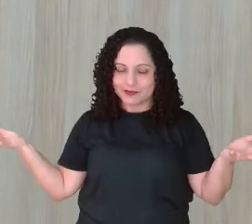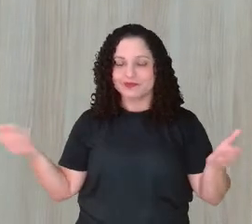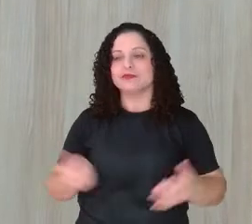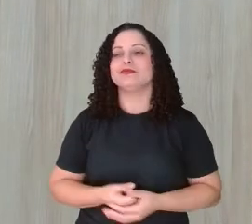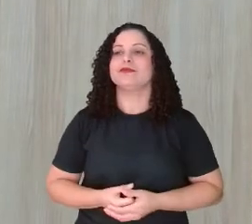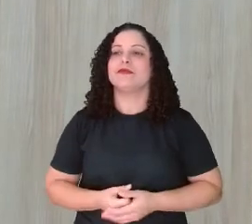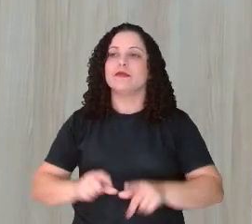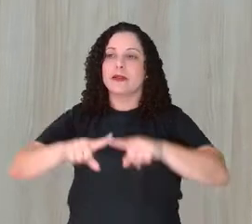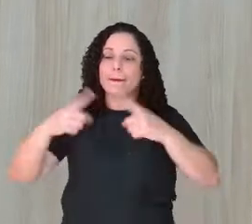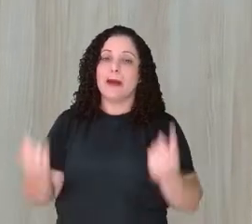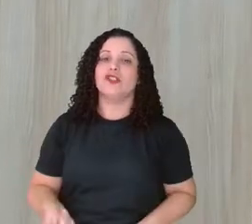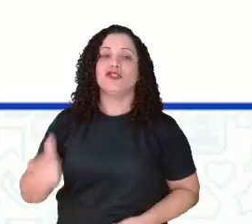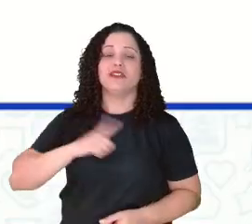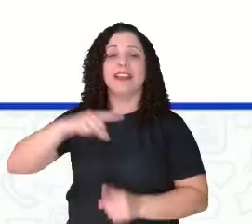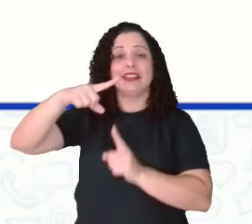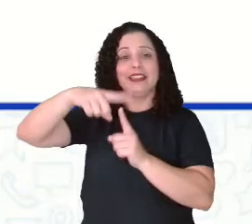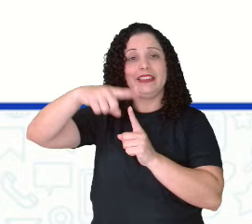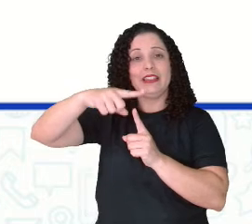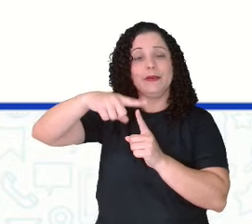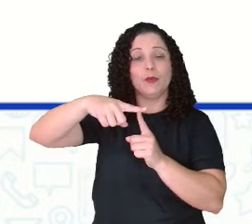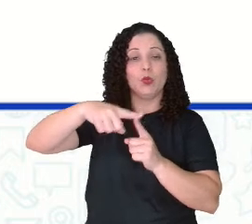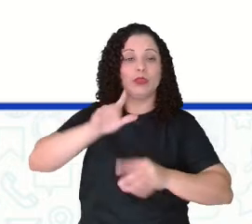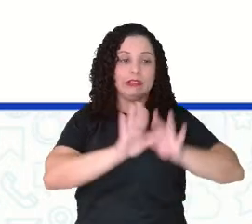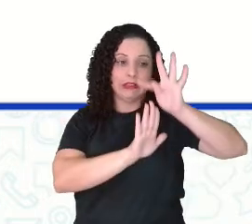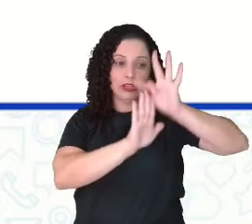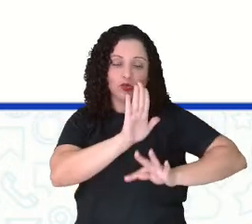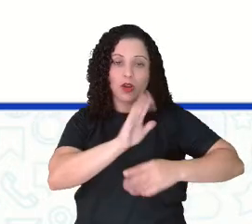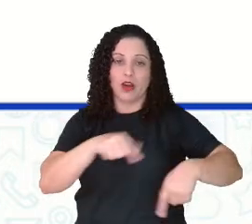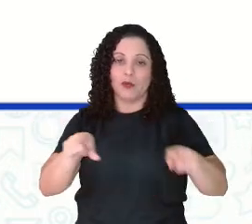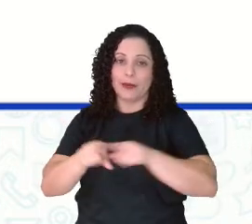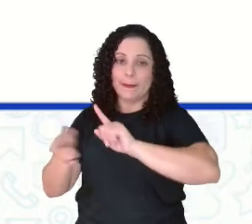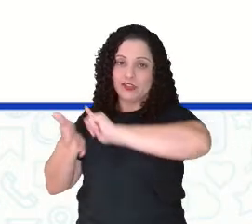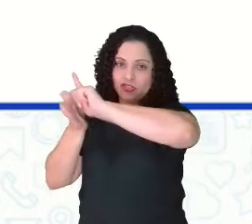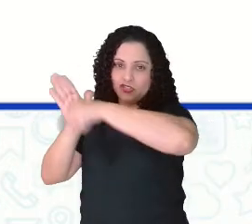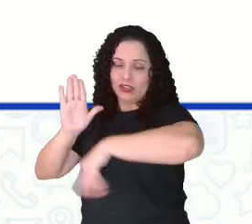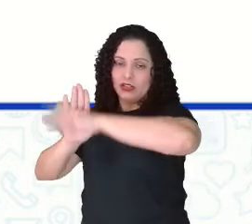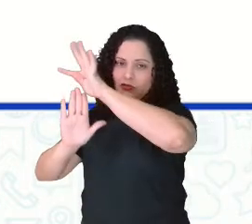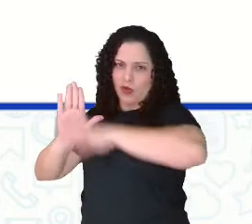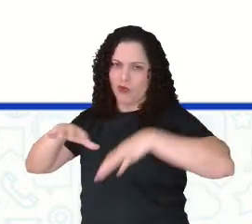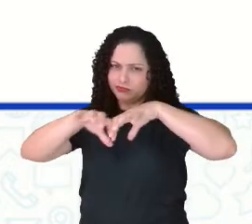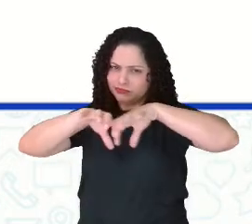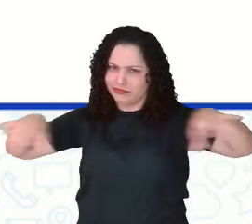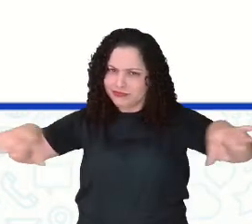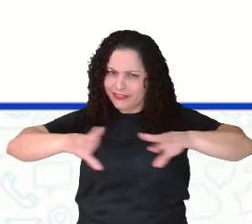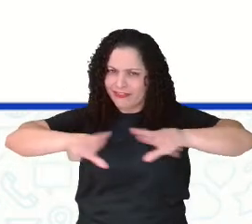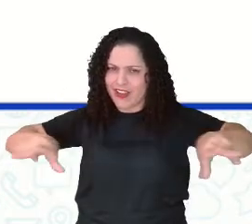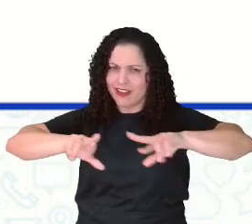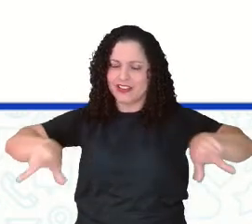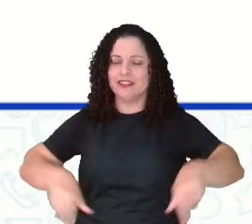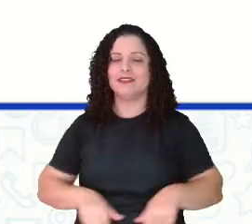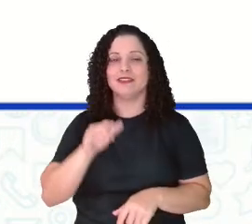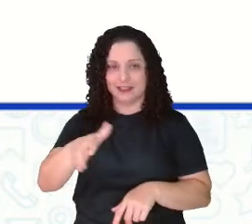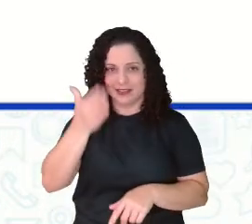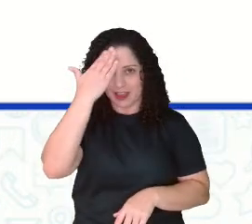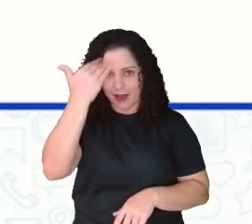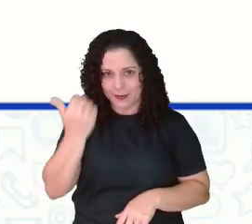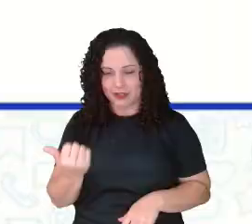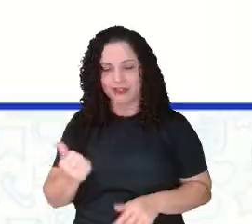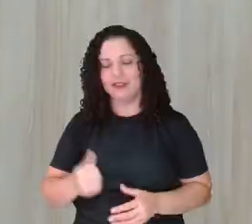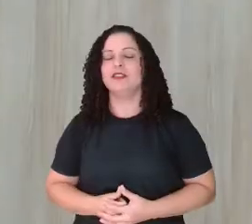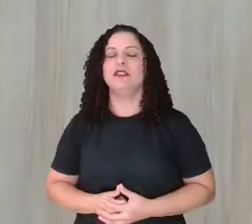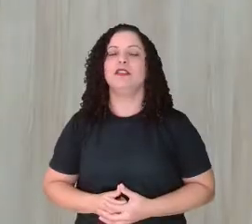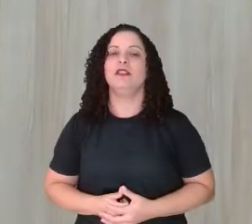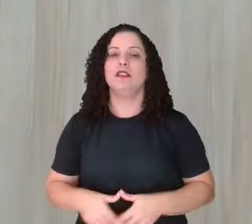existe tipo textual e gênero textual? Você sabe a diferença entre eles? Tudo bem até aí?